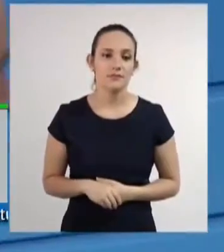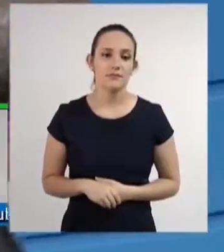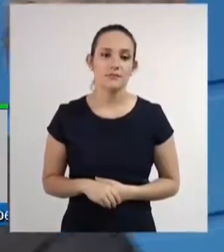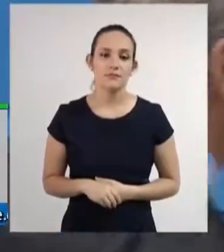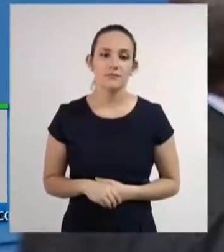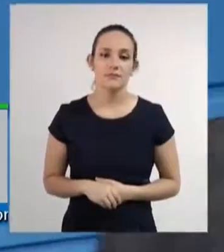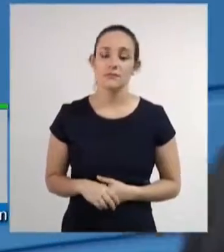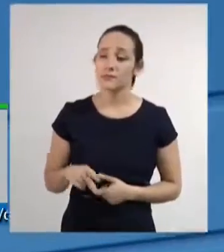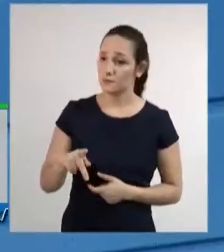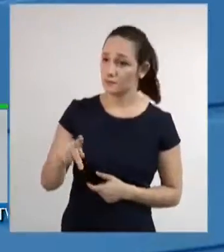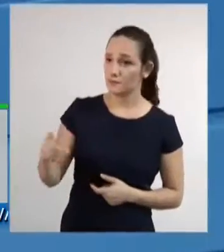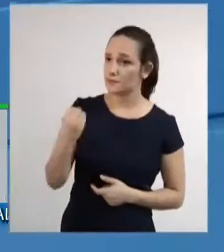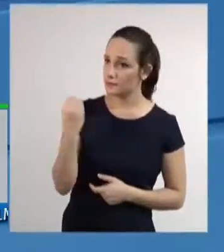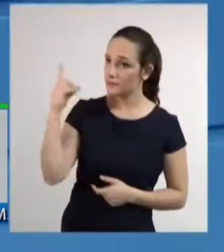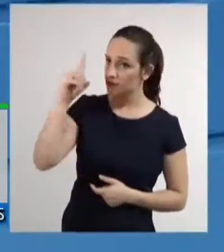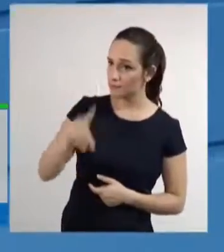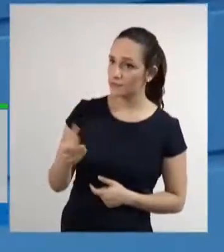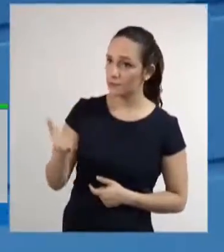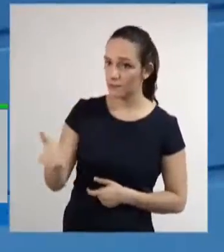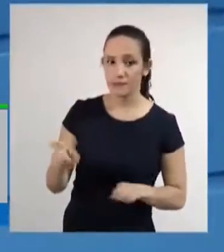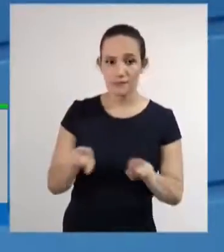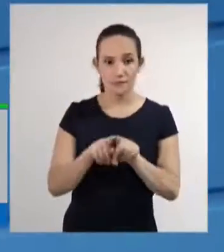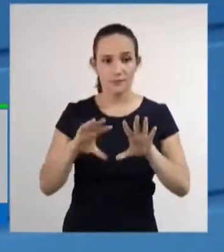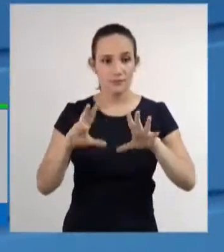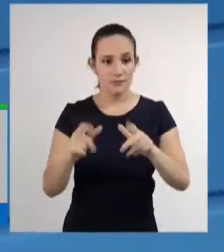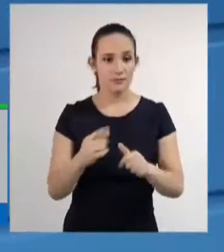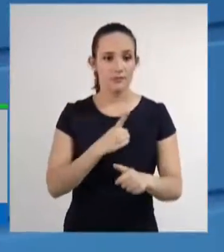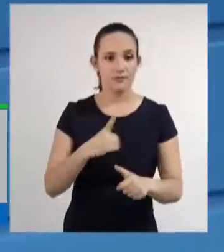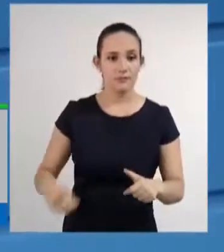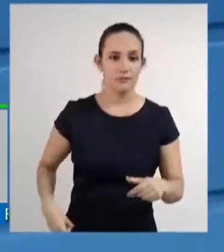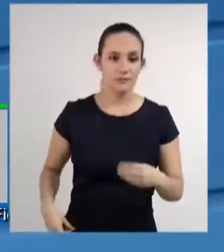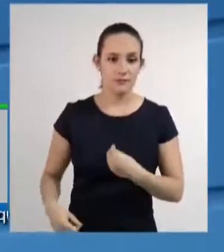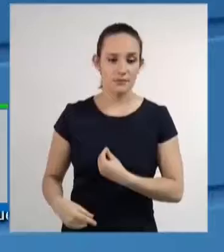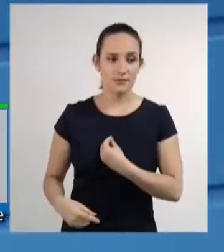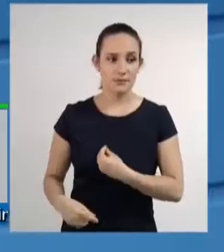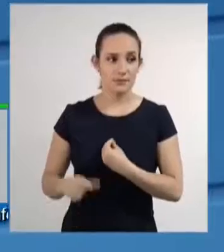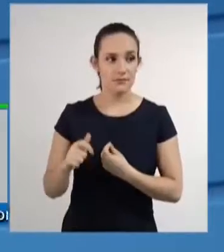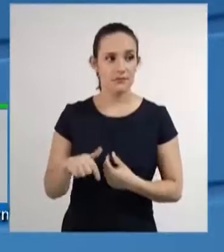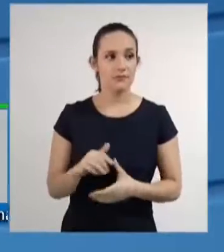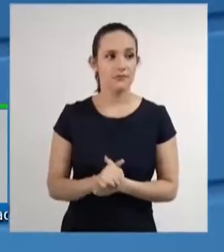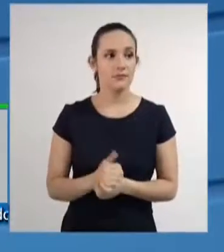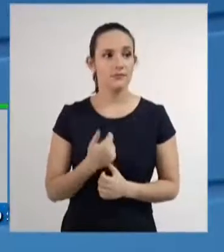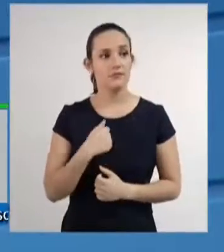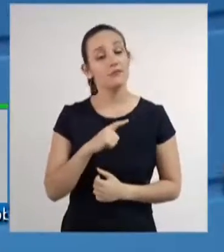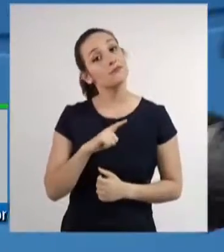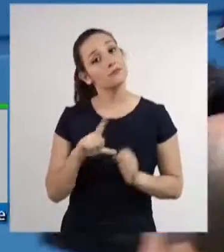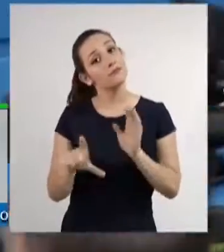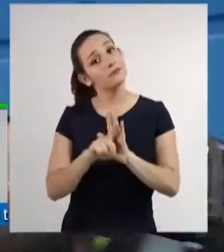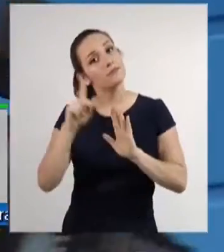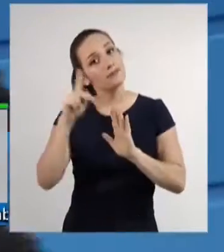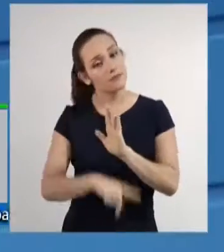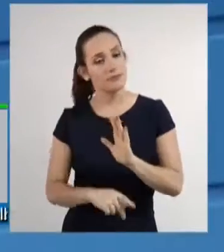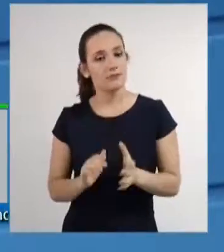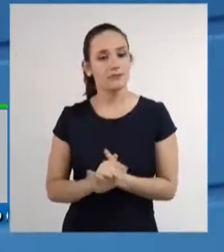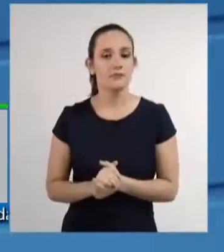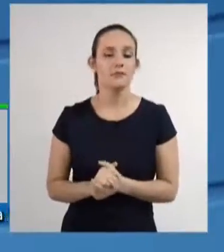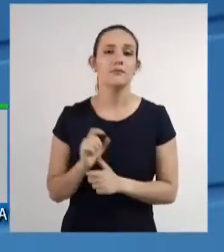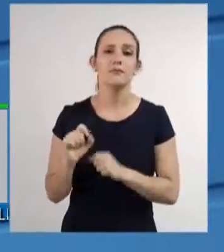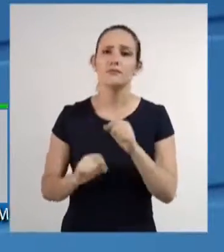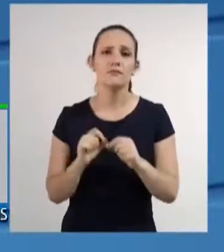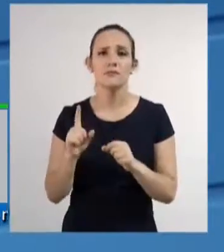Bom dia, senhor presidente, a todos os deputados aqui presentes. Eu tenho um projeto de lei, um projeto